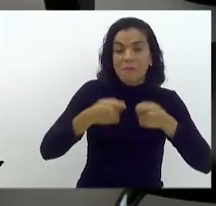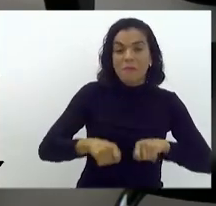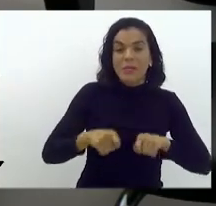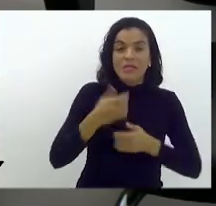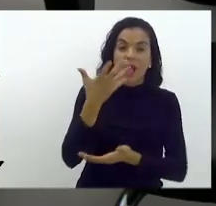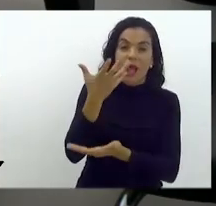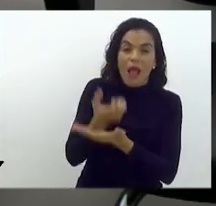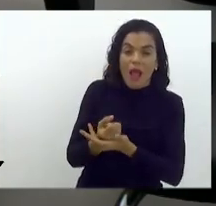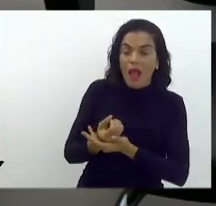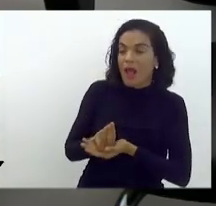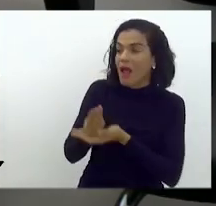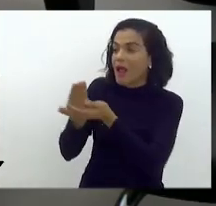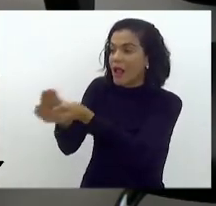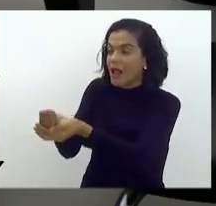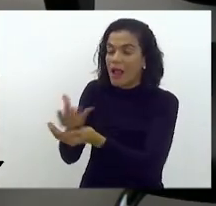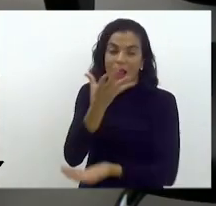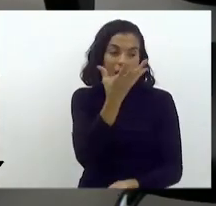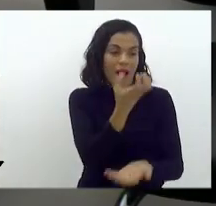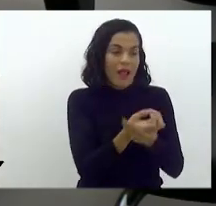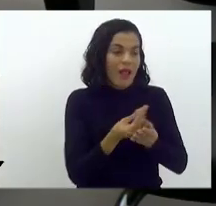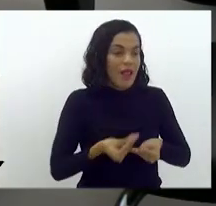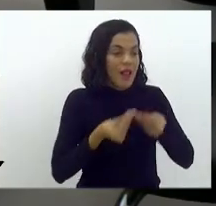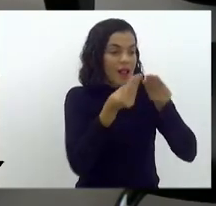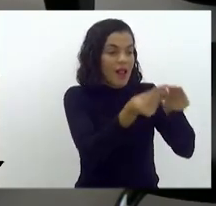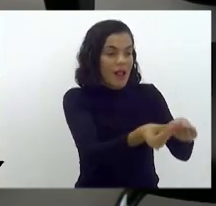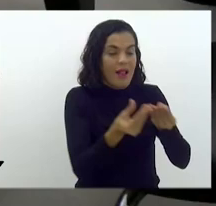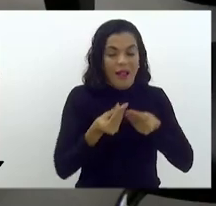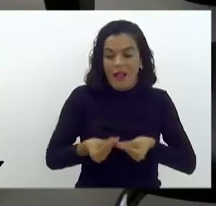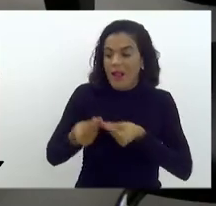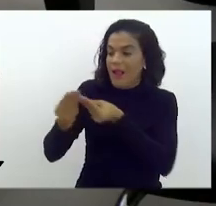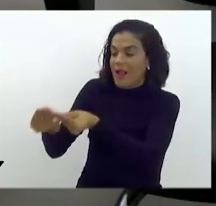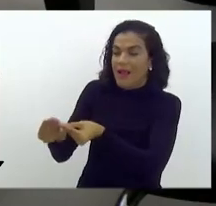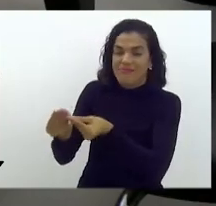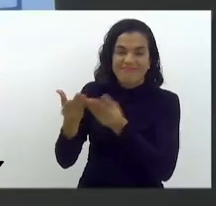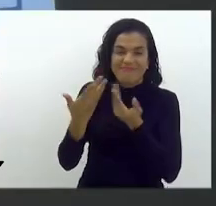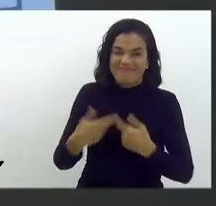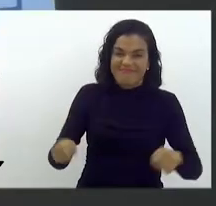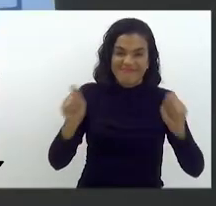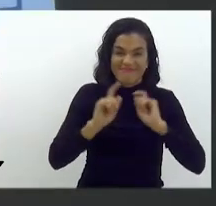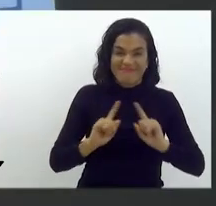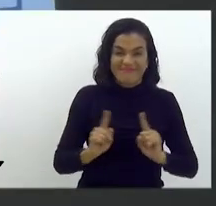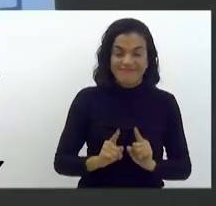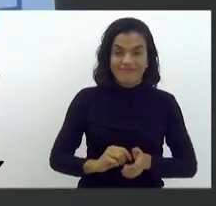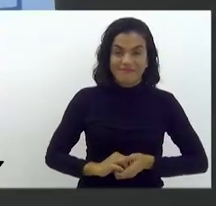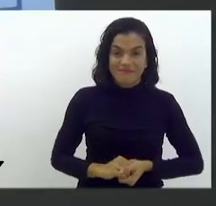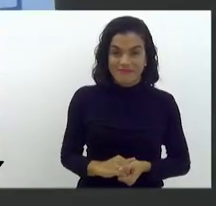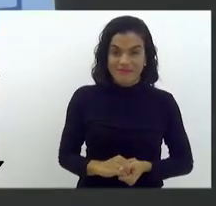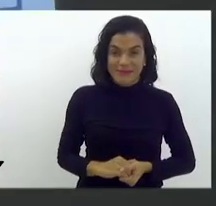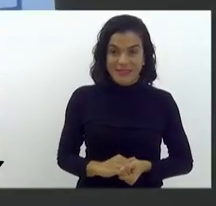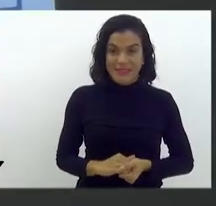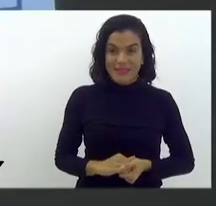interesse entrar né do Hardware para a gente fazer a gravação né